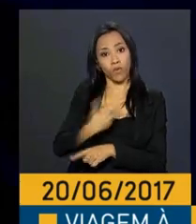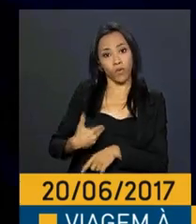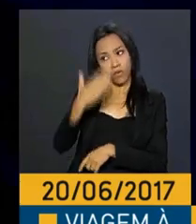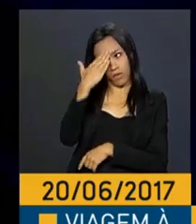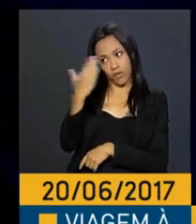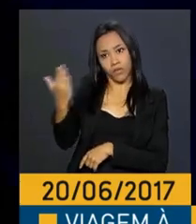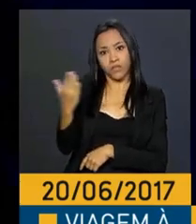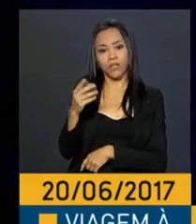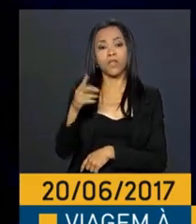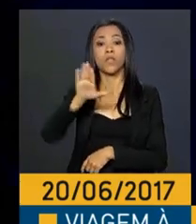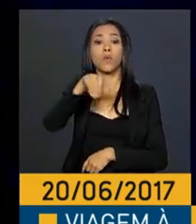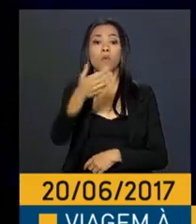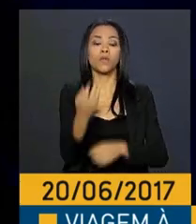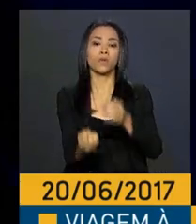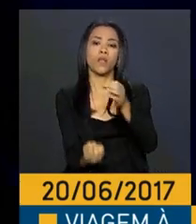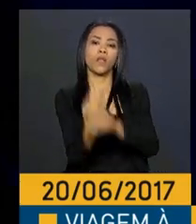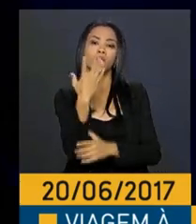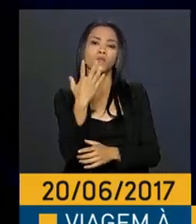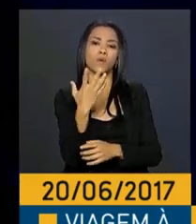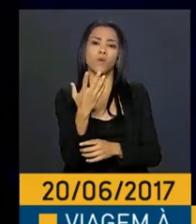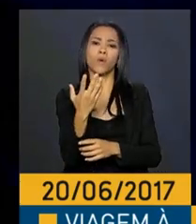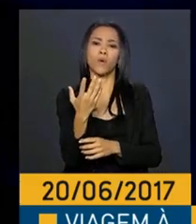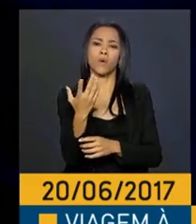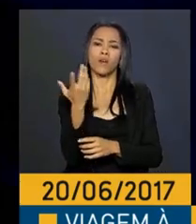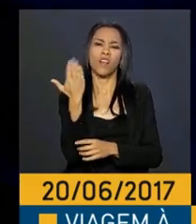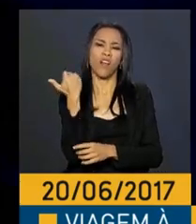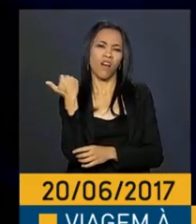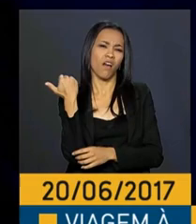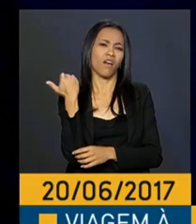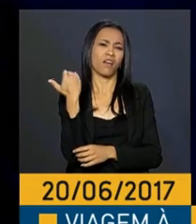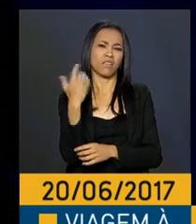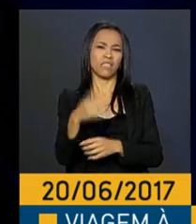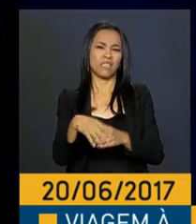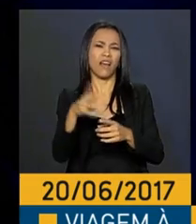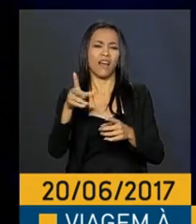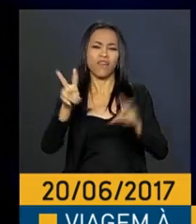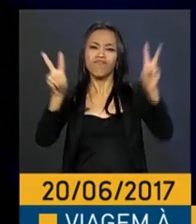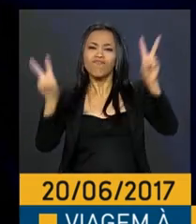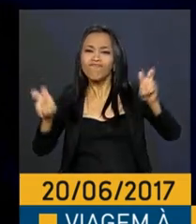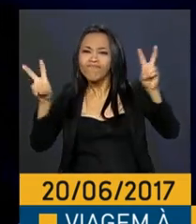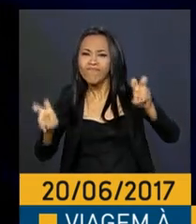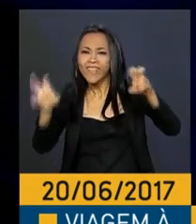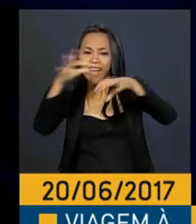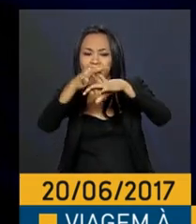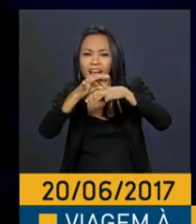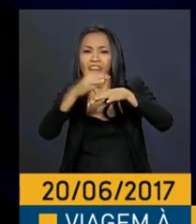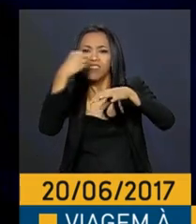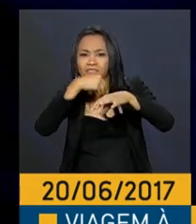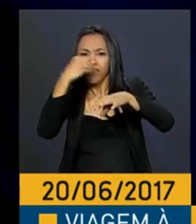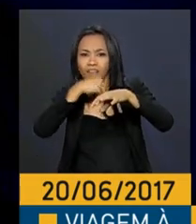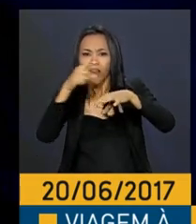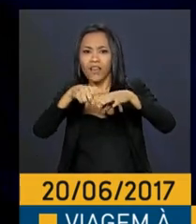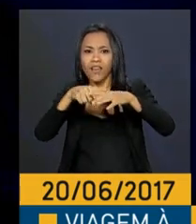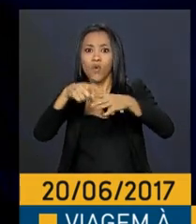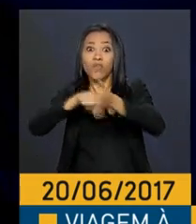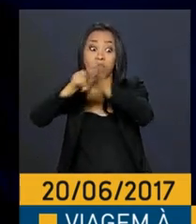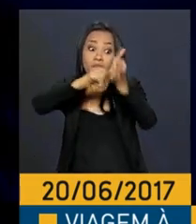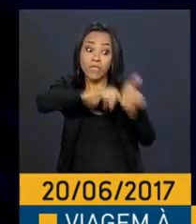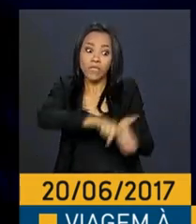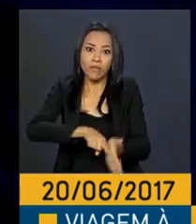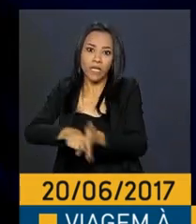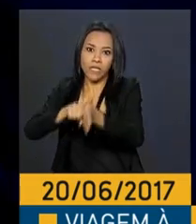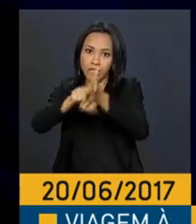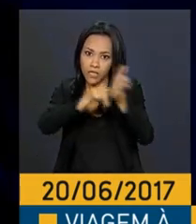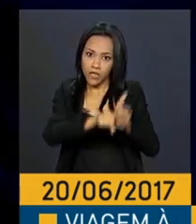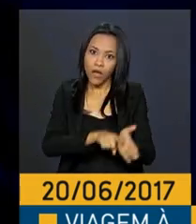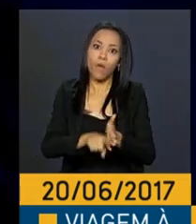se lançou aquela coisa hipotética, né, da chamada carne fraca, que era para atingir 2 ou 3 frigoríficos, né, a Rússia,